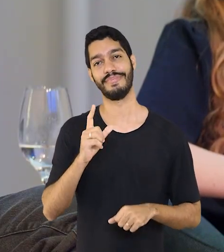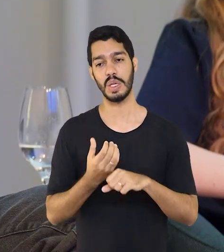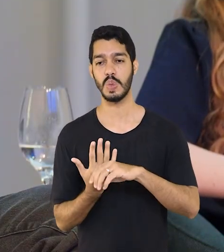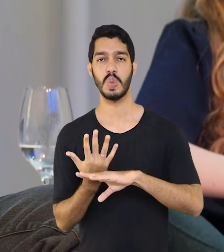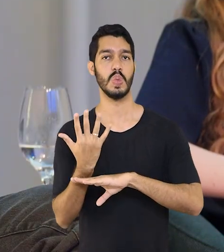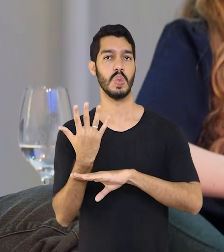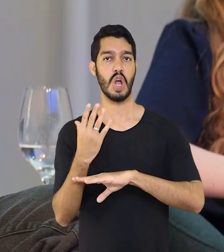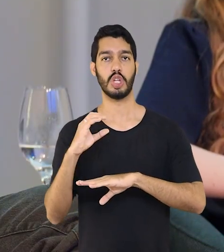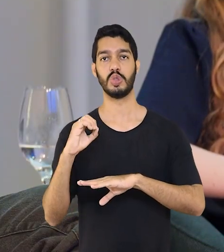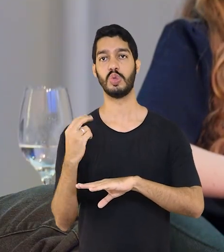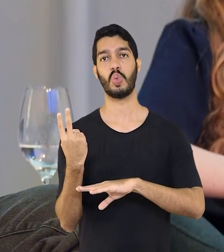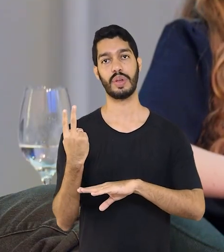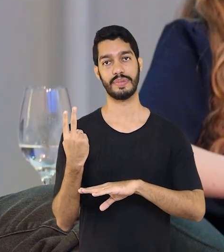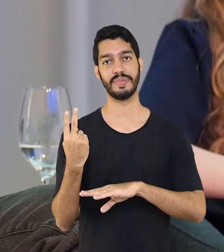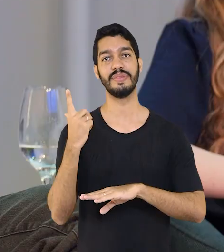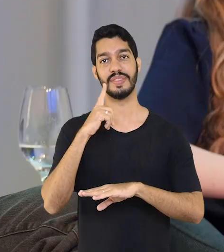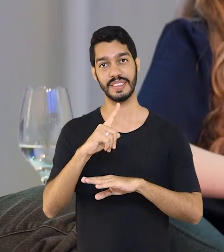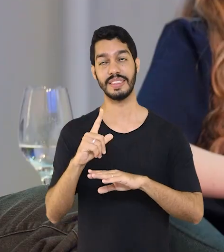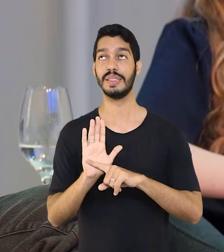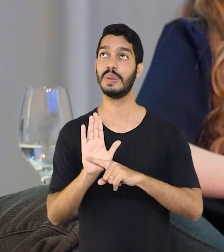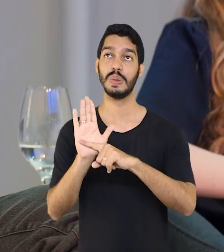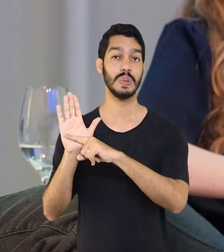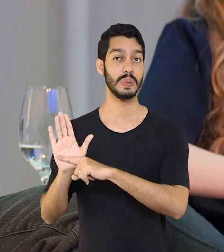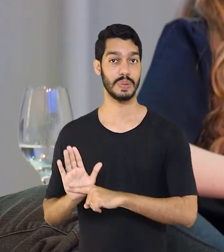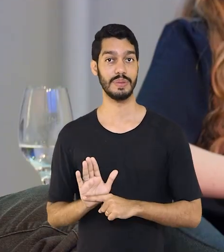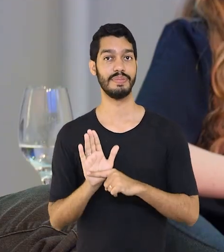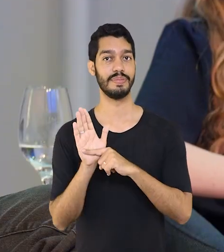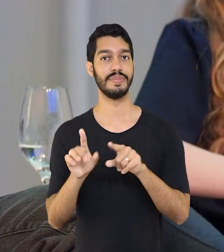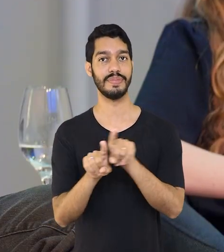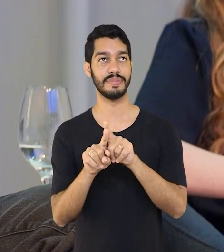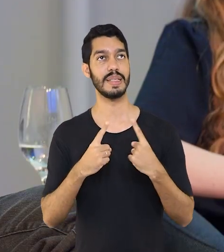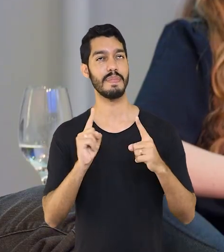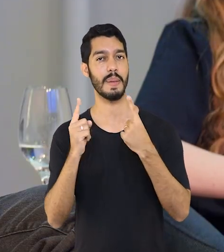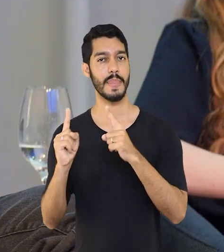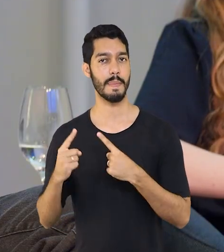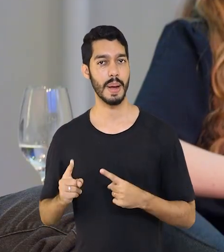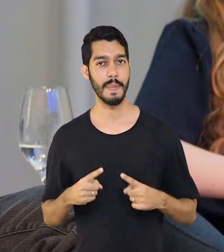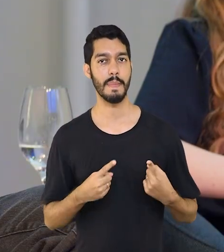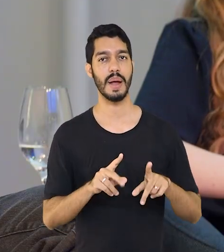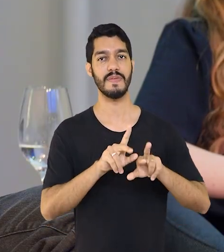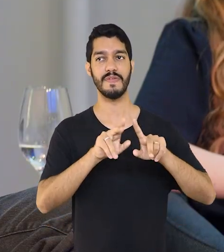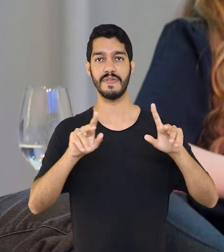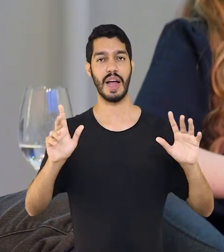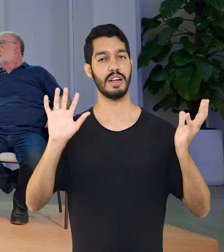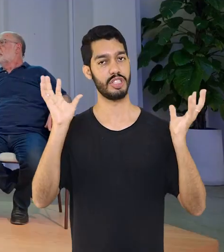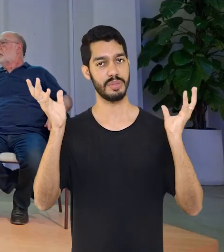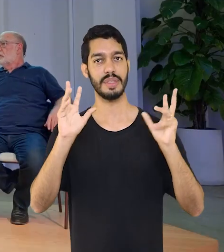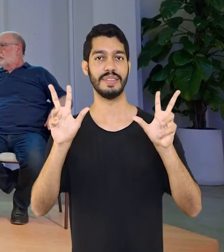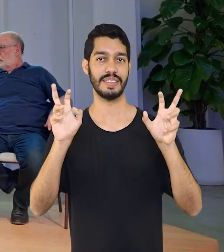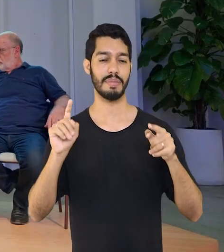diminuir as emissões dos gases de efeito estufa e avançar no enfrentamento às questões